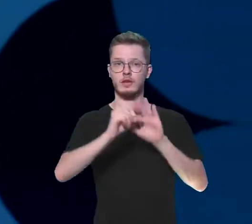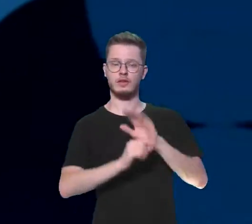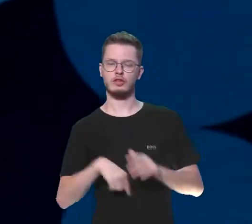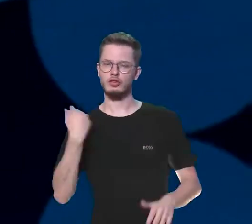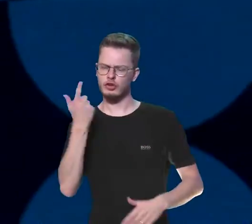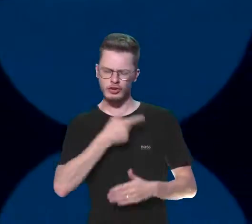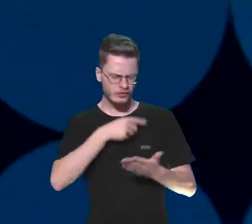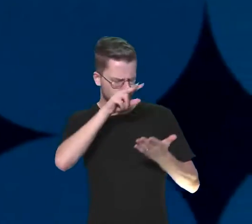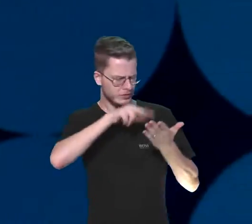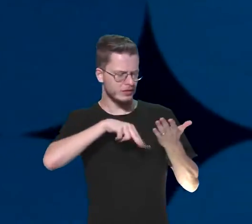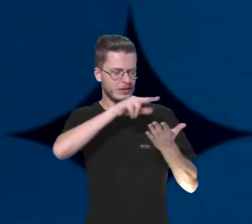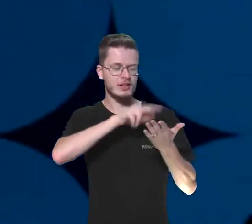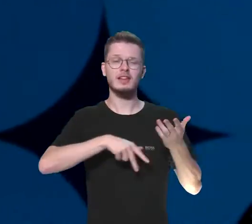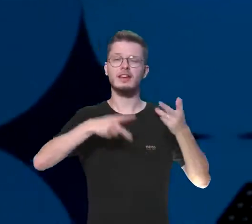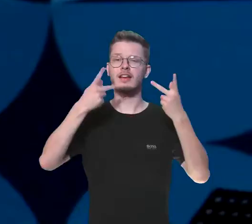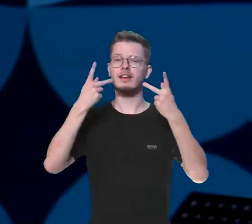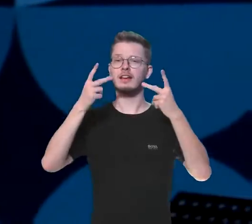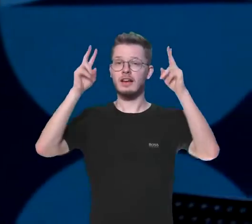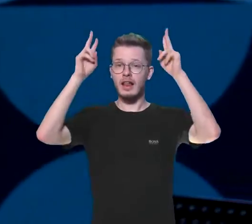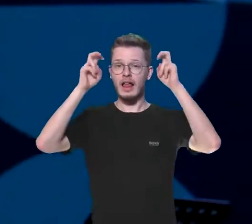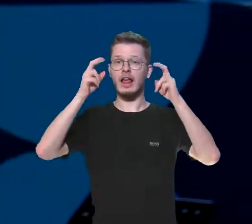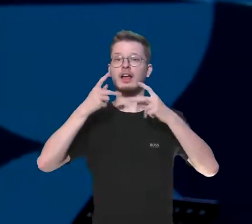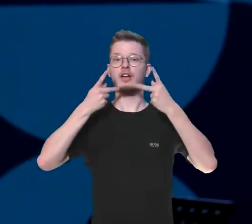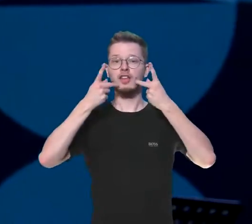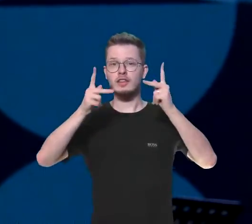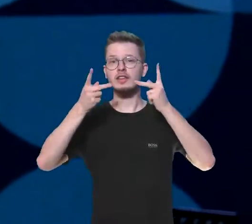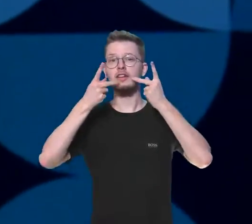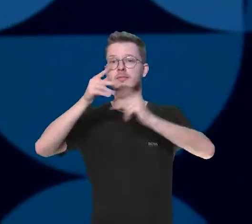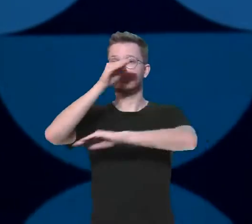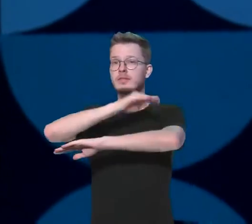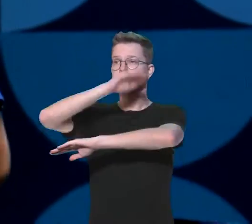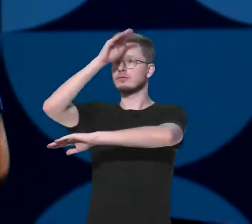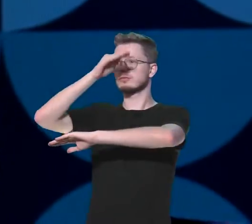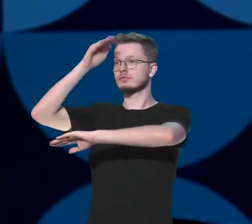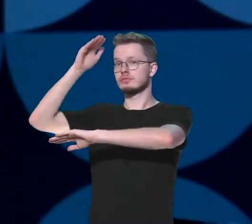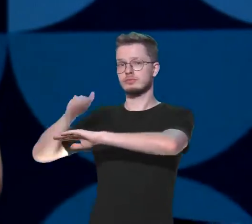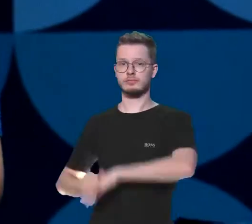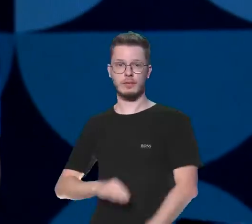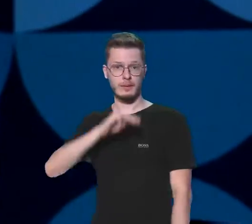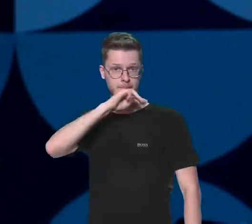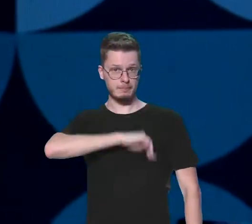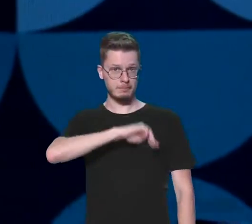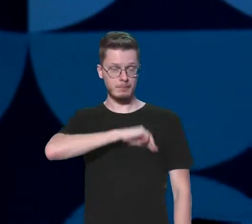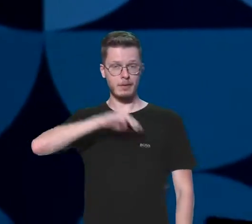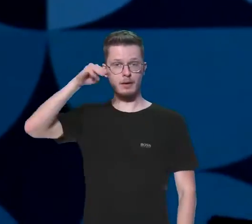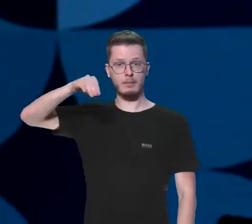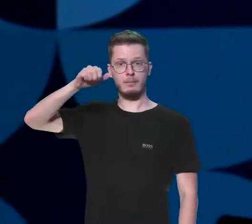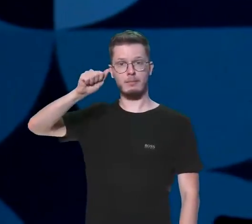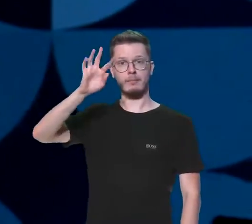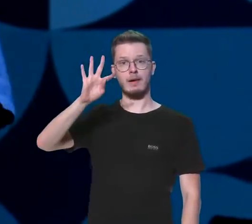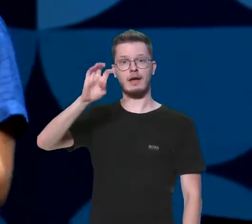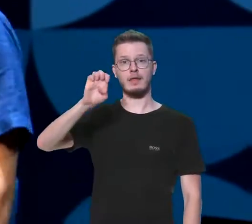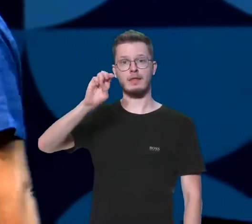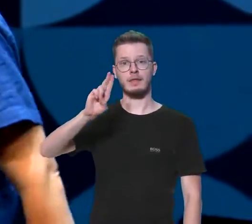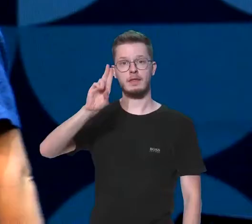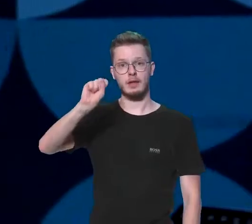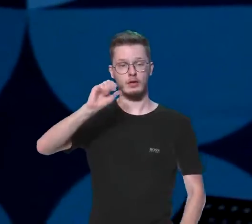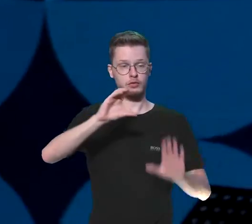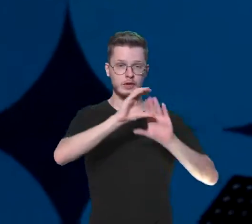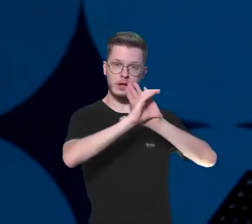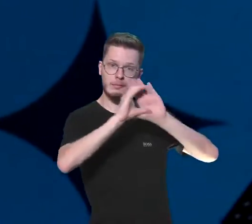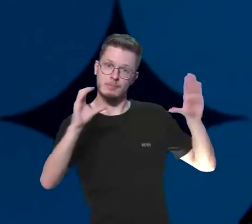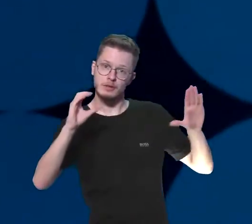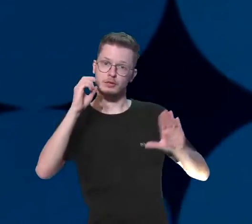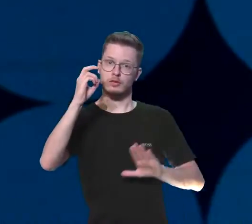do Monte, a partir do versículo 21. Evangelho de Mateus, capítulo 5, a partir do